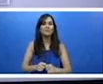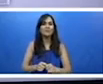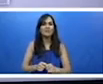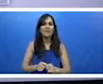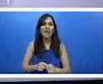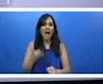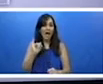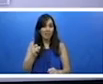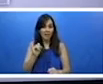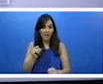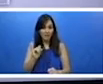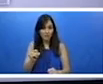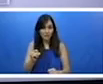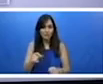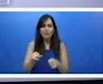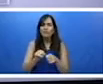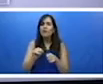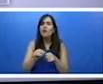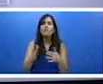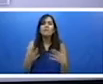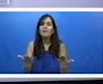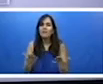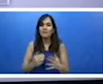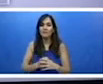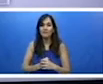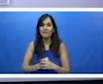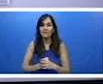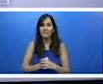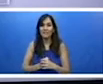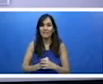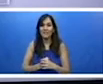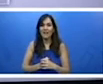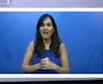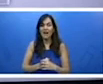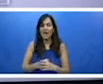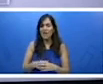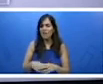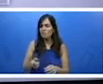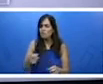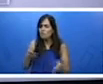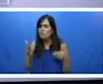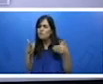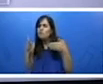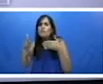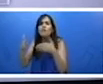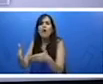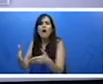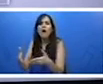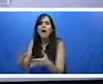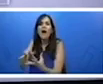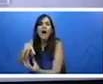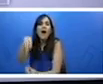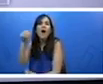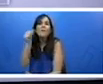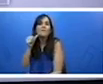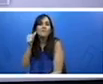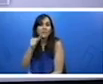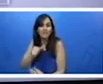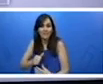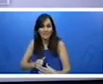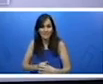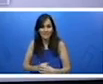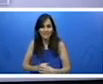da coletânea privilegiam a ótica feminina, buscando compreender a intimidade da mulher.